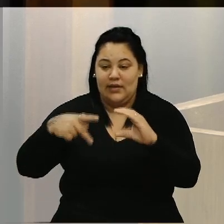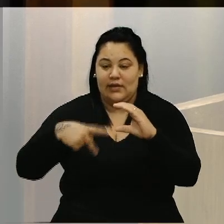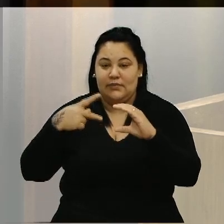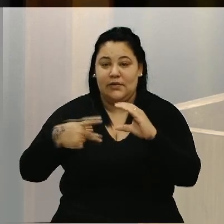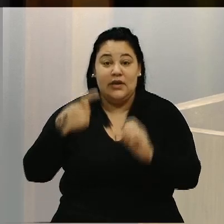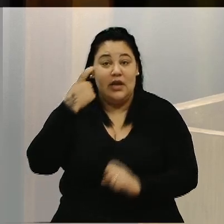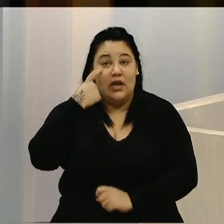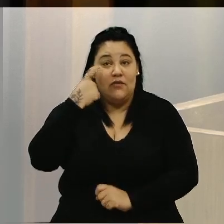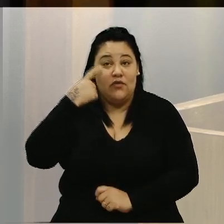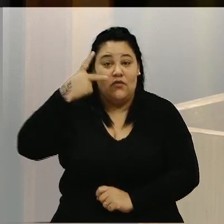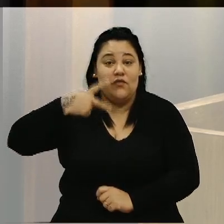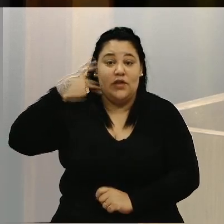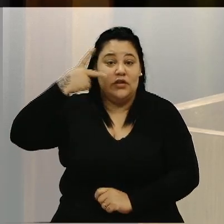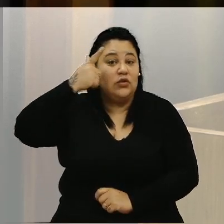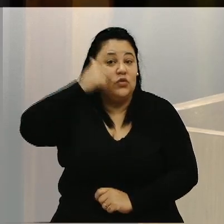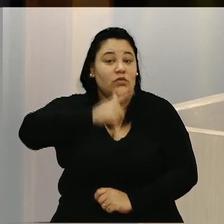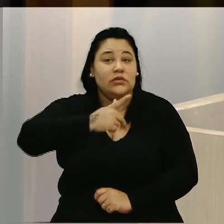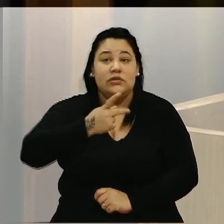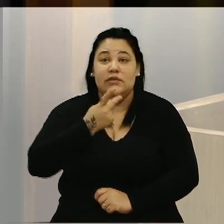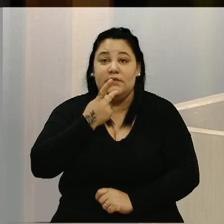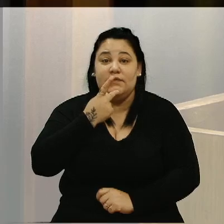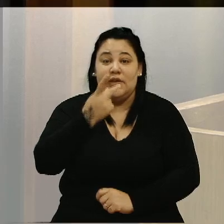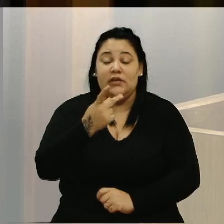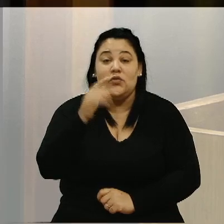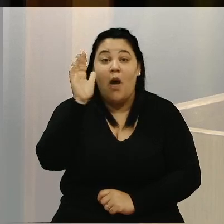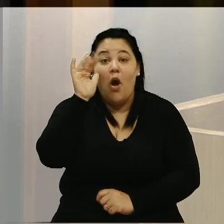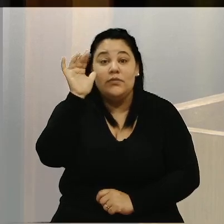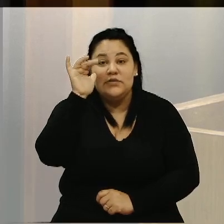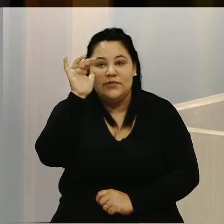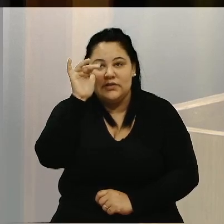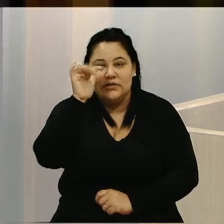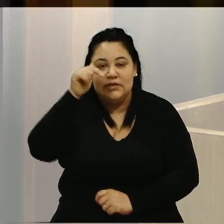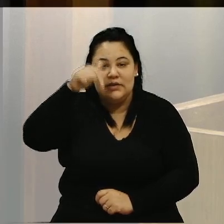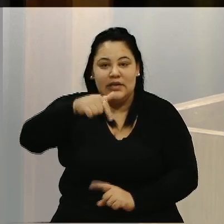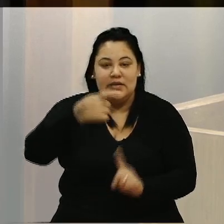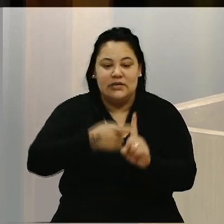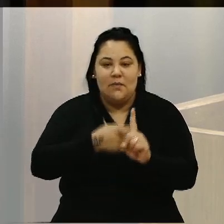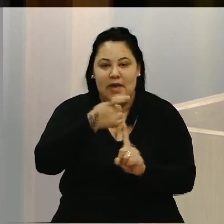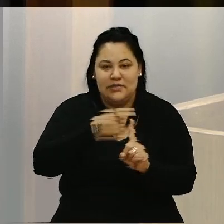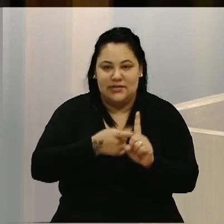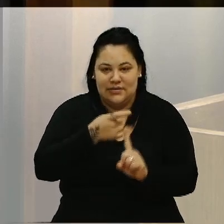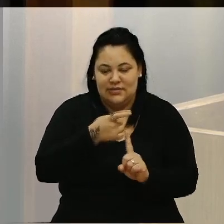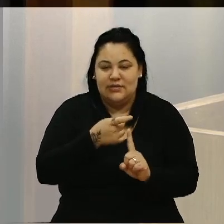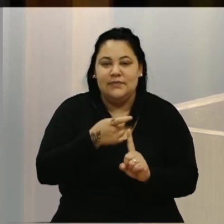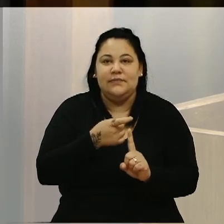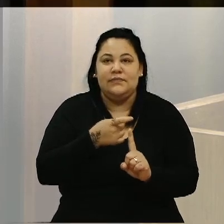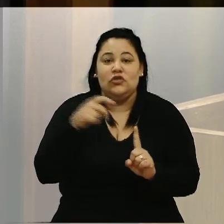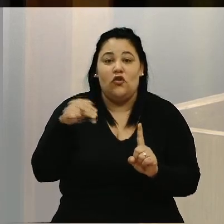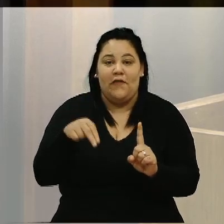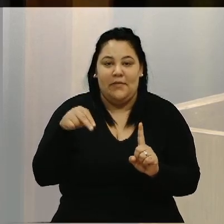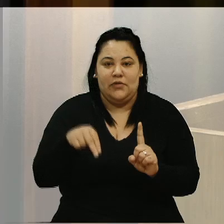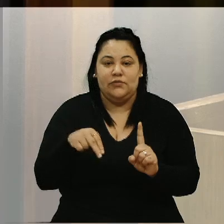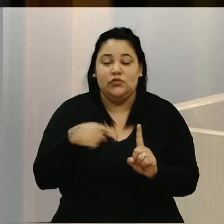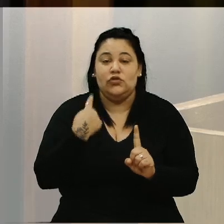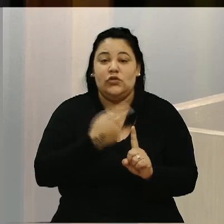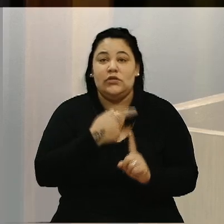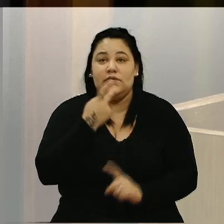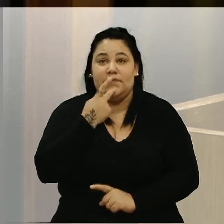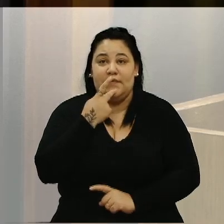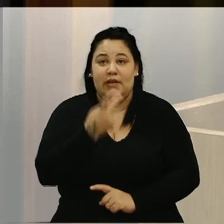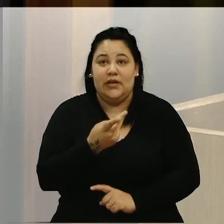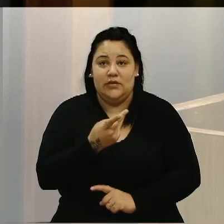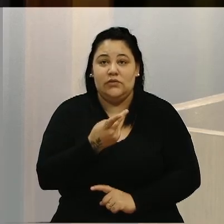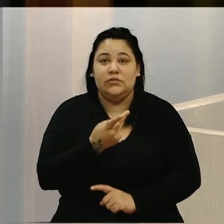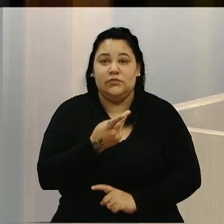vereador Lucas Carenhato fazendo a observação de que neste mês a gente fala sobre o mês do